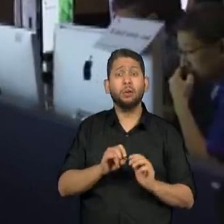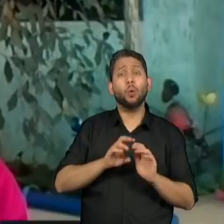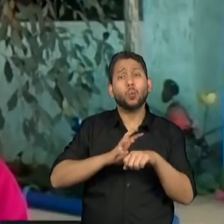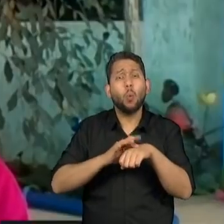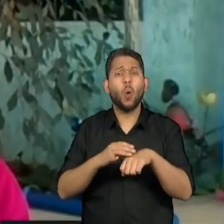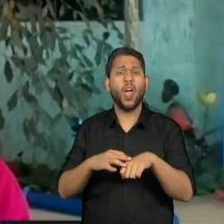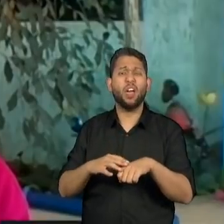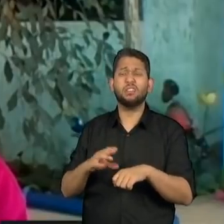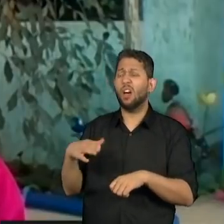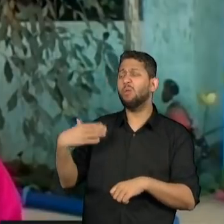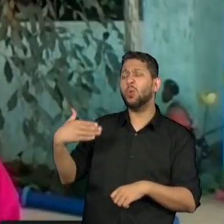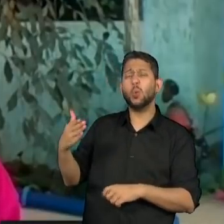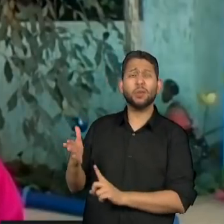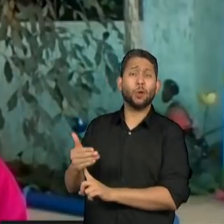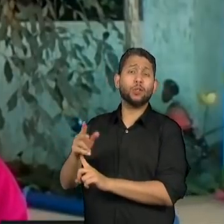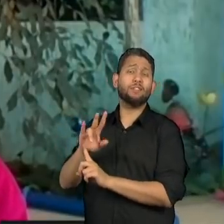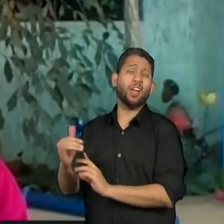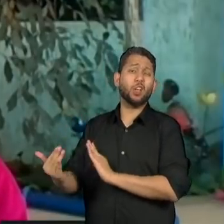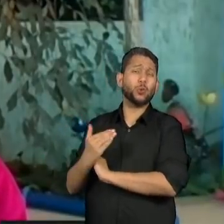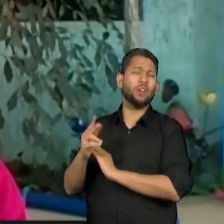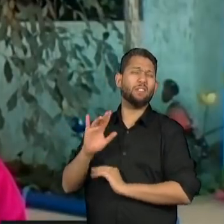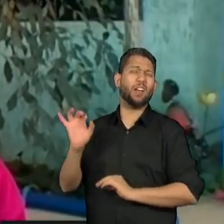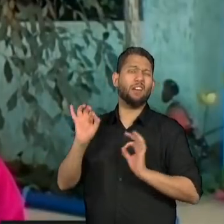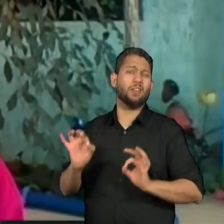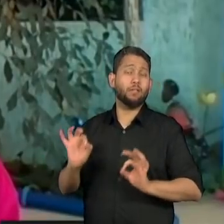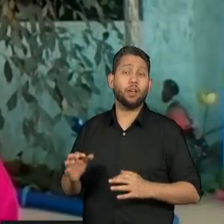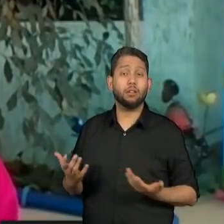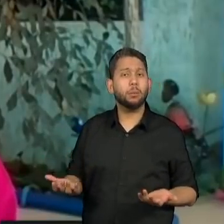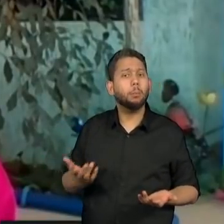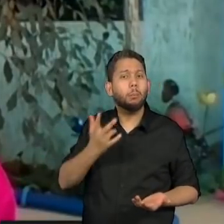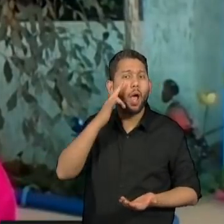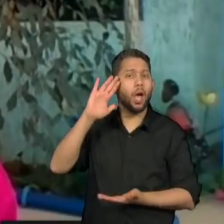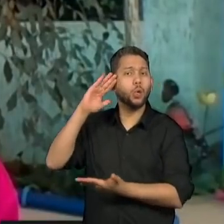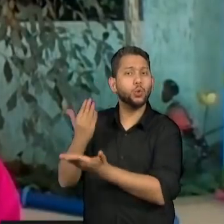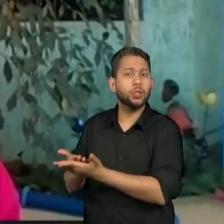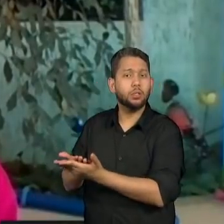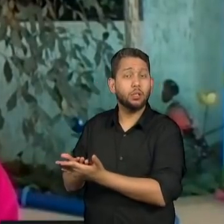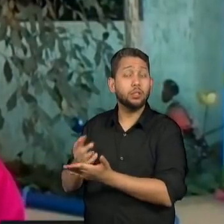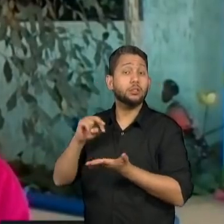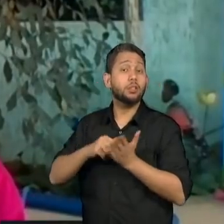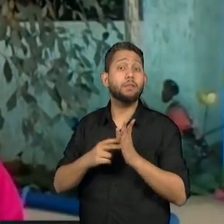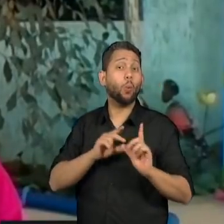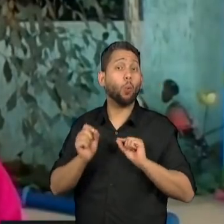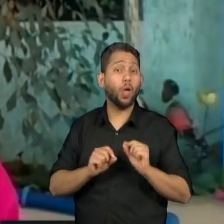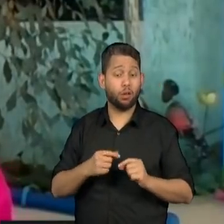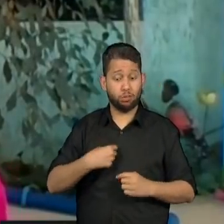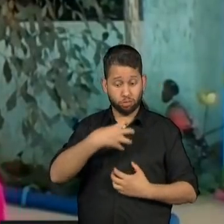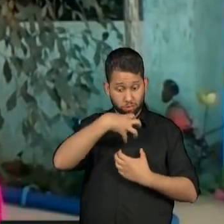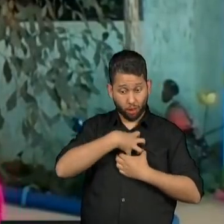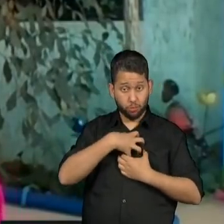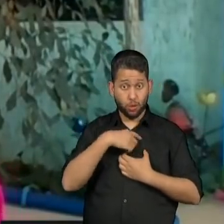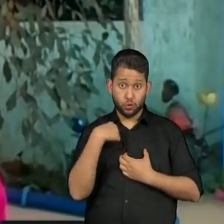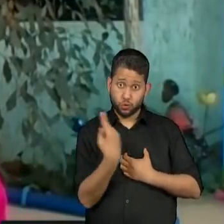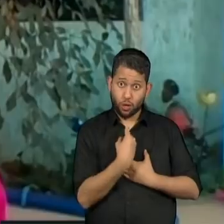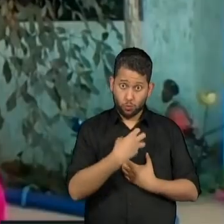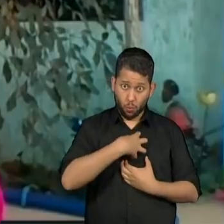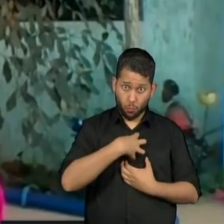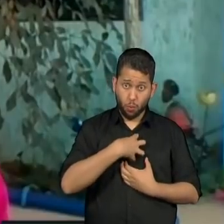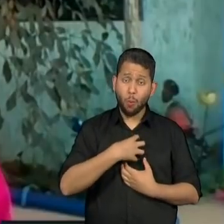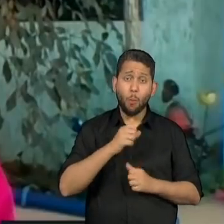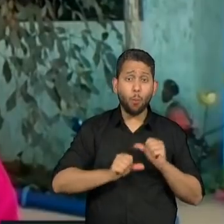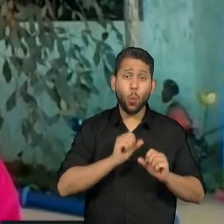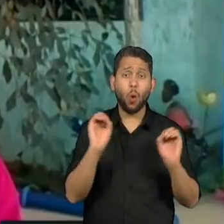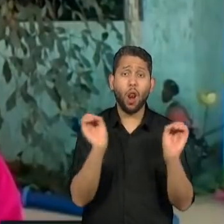gente vai arranjar soluções. Então, é uma aposta na tecnologia, ou seja, para não abrir mão absolutamente de nada, de